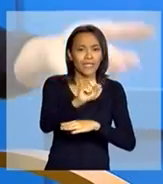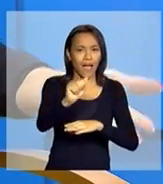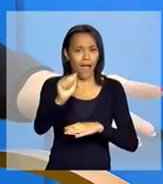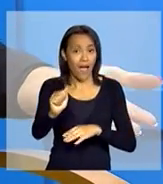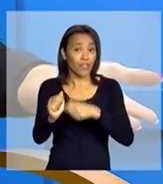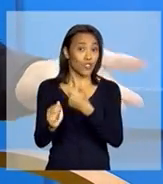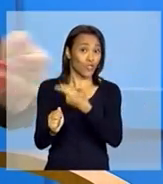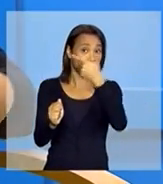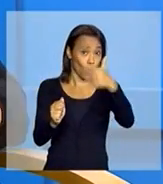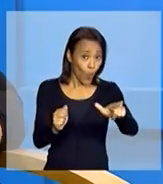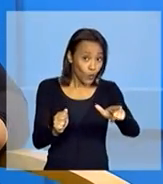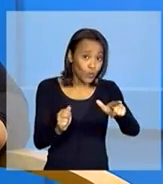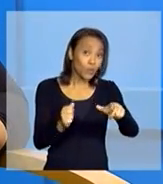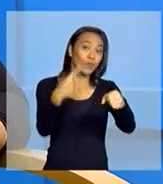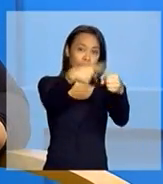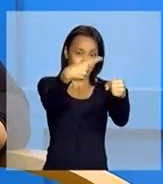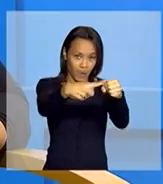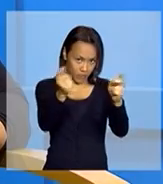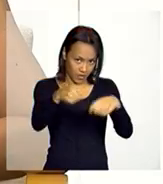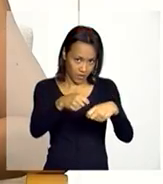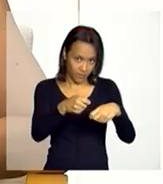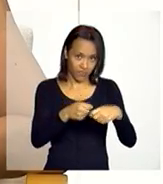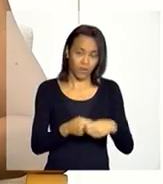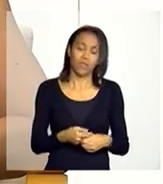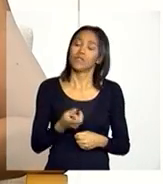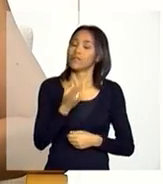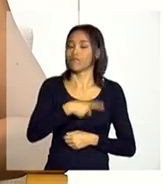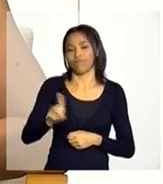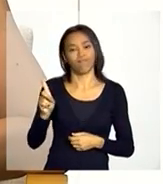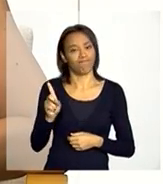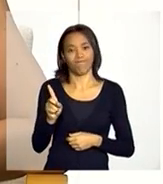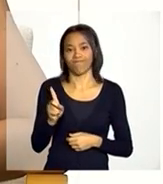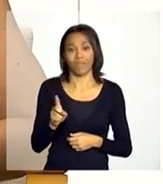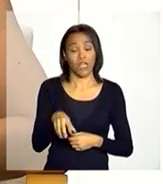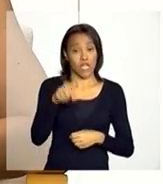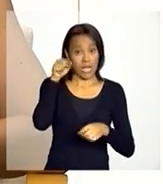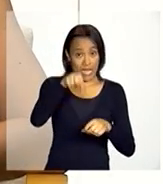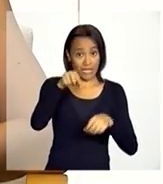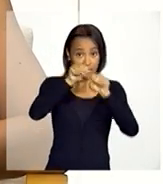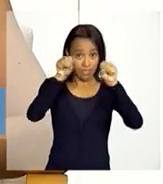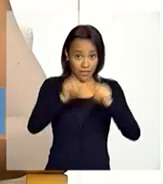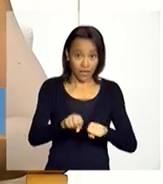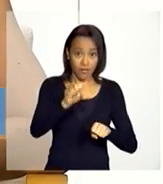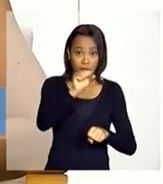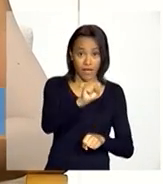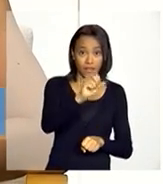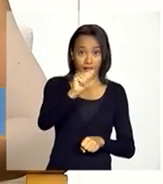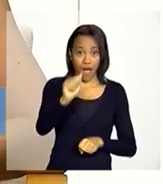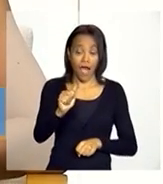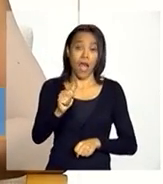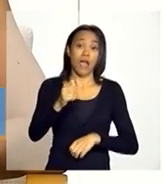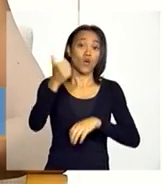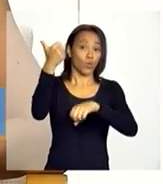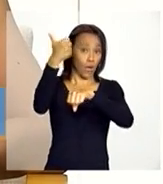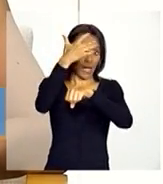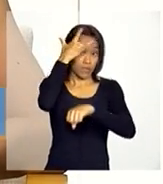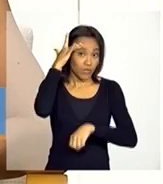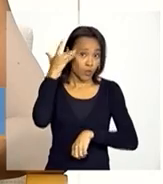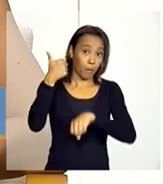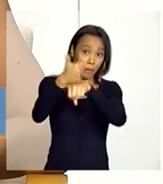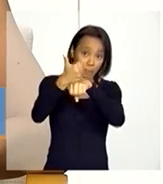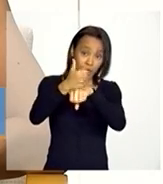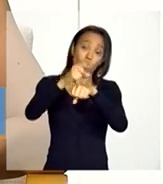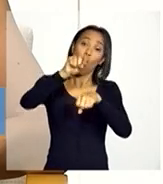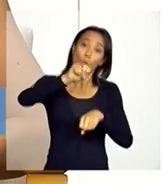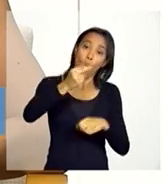de outro município não para no sistema sa O titular ou adjunto que são os únicos que tão